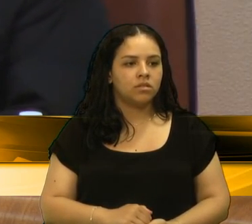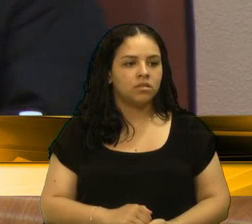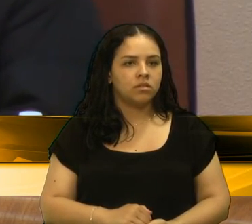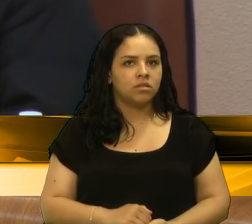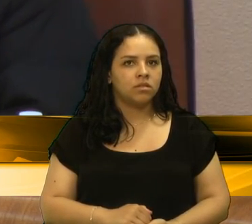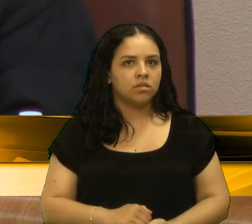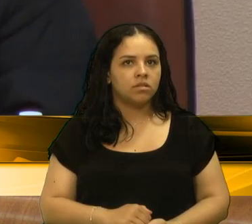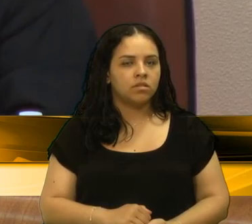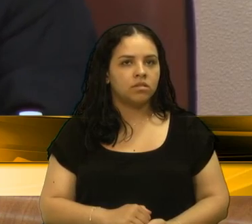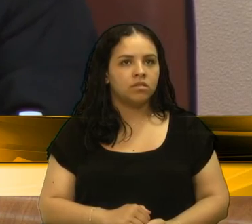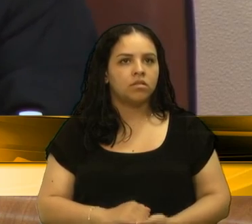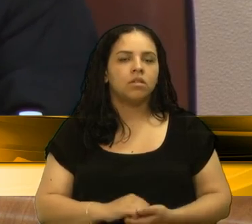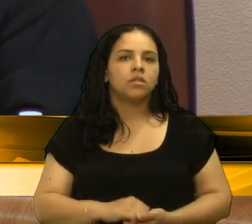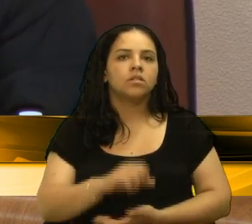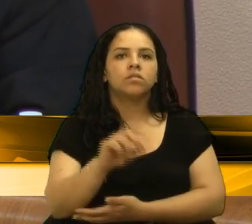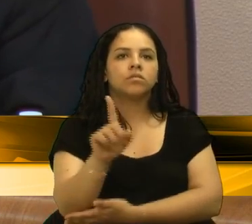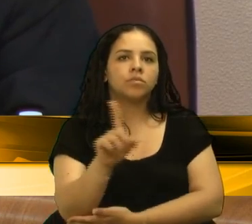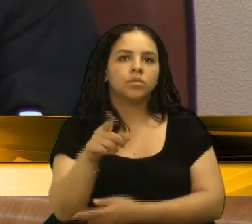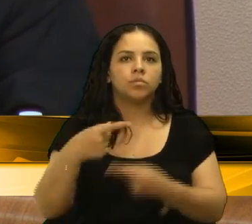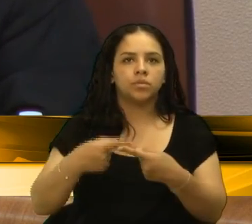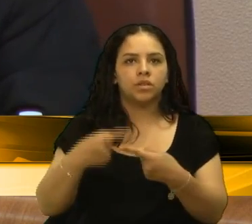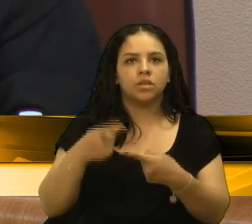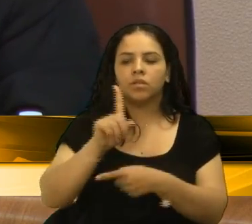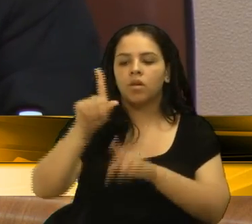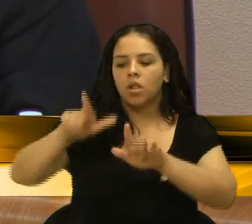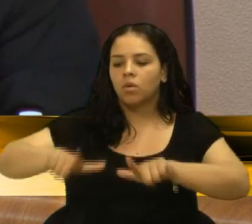Senhora Mirângela Rossi, não, porque não era o lugar